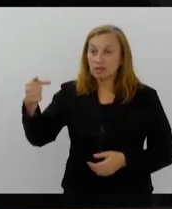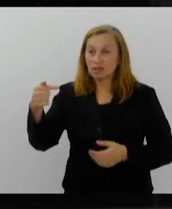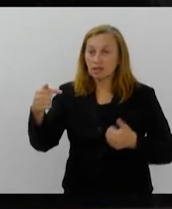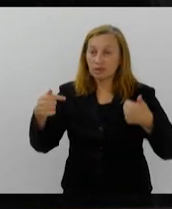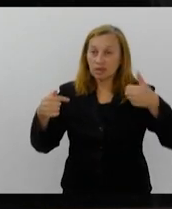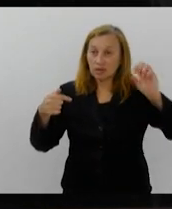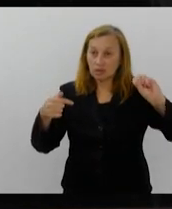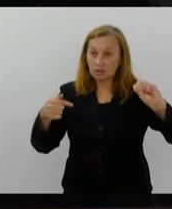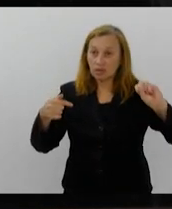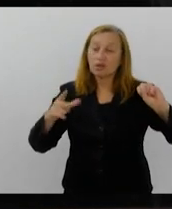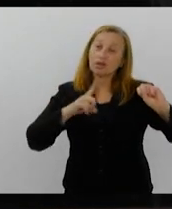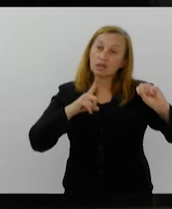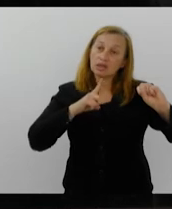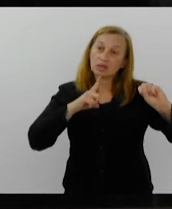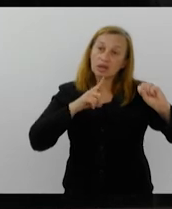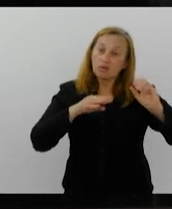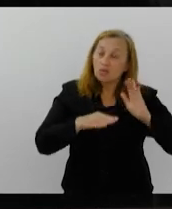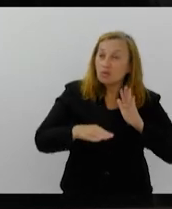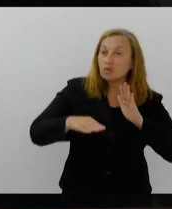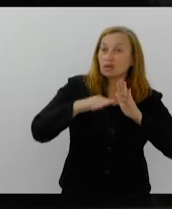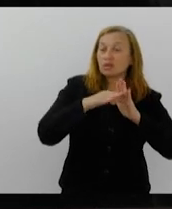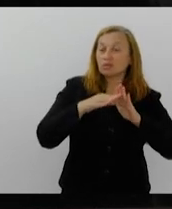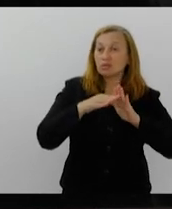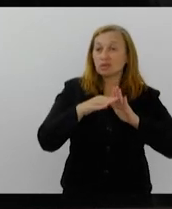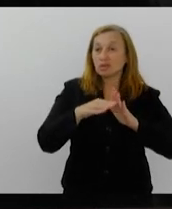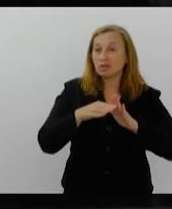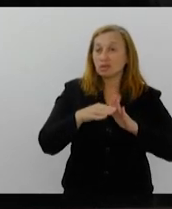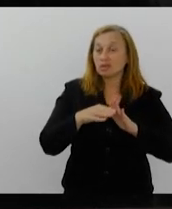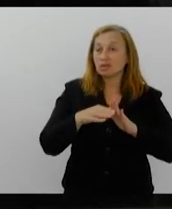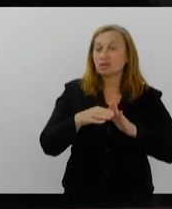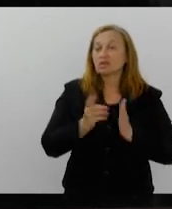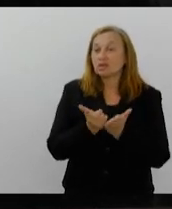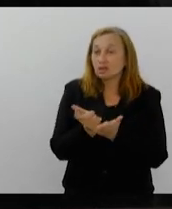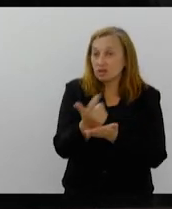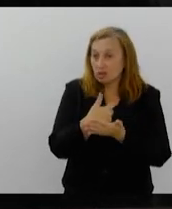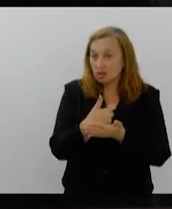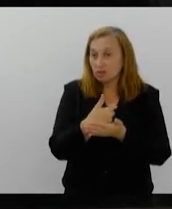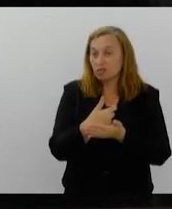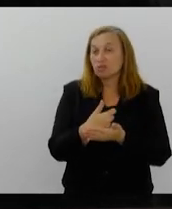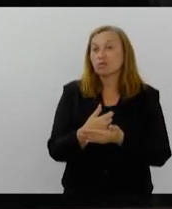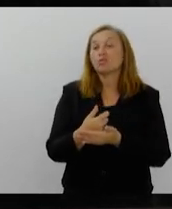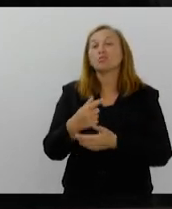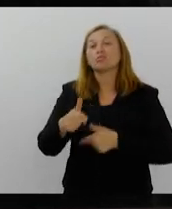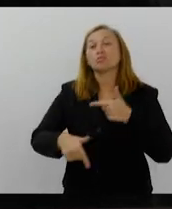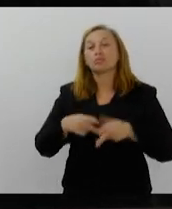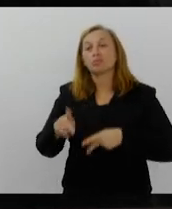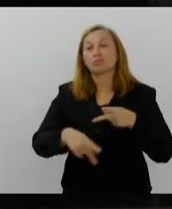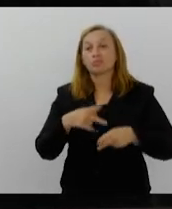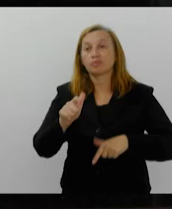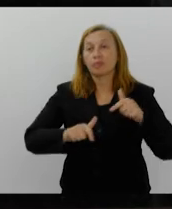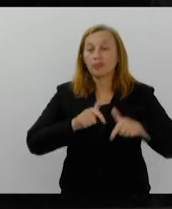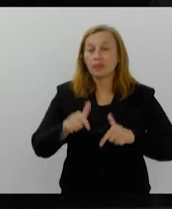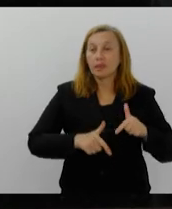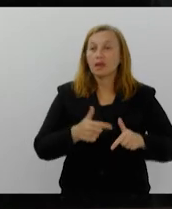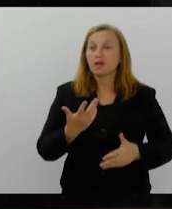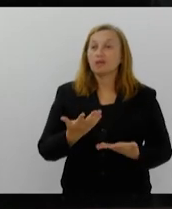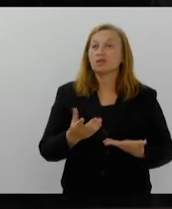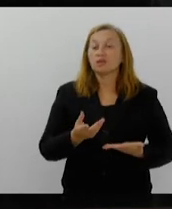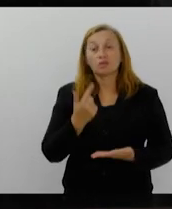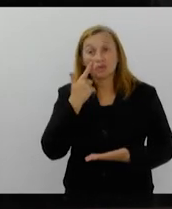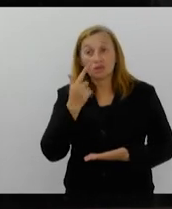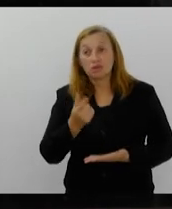tem um crescimento da arrecadação diretamente na tributação para o trabalhador. Enquanto, quando a gente pega as